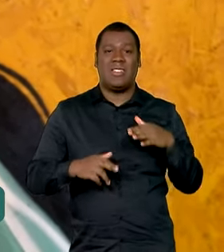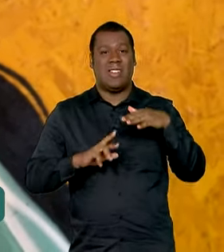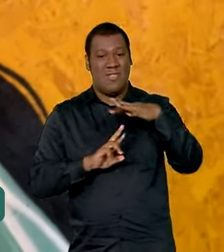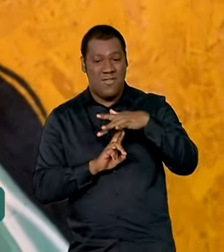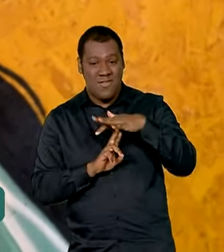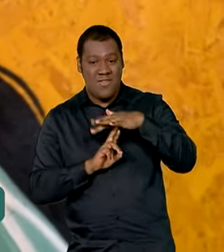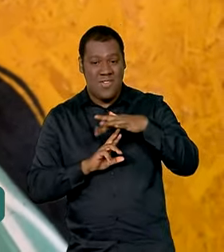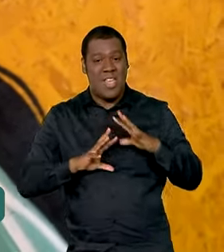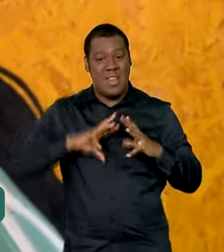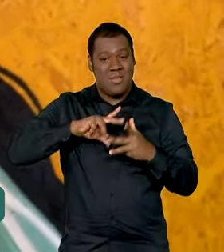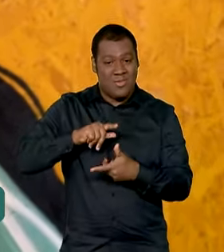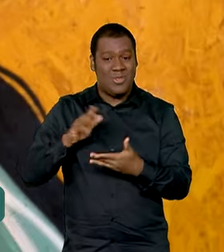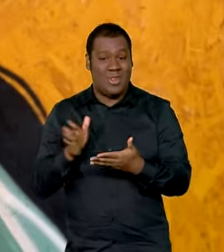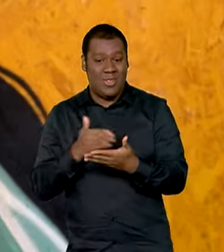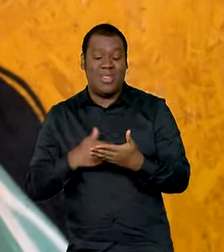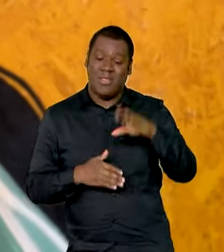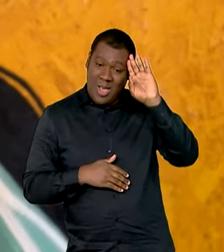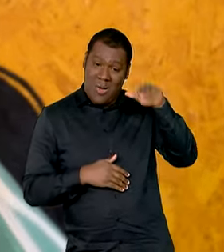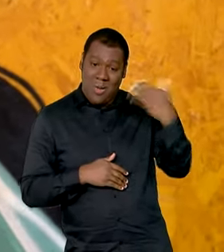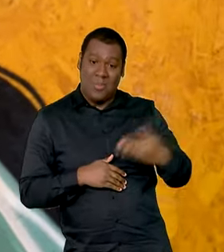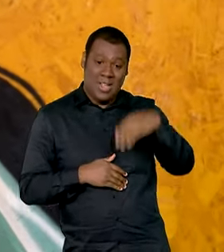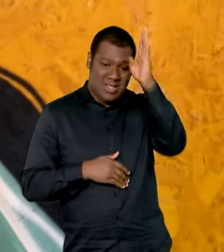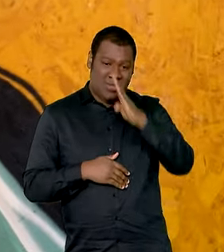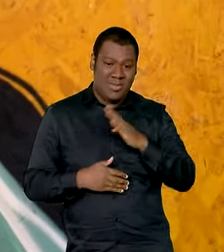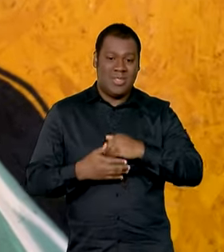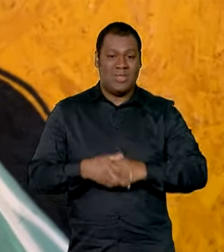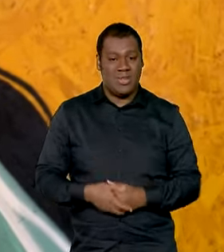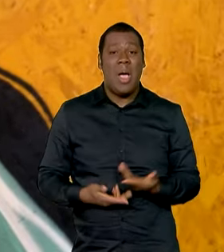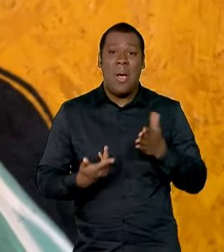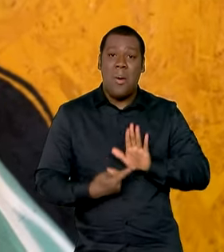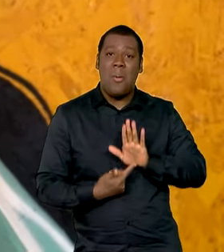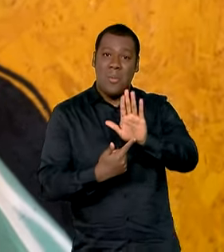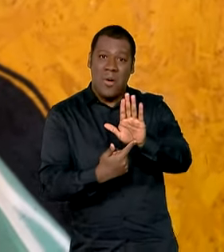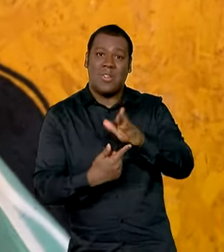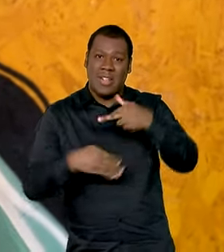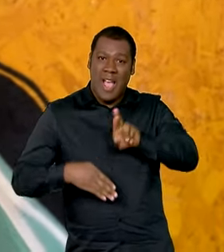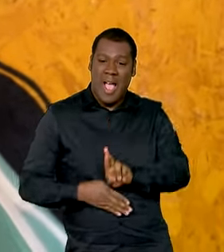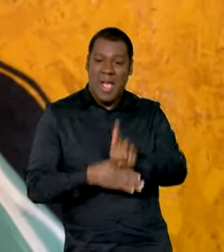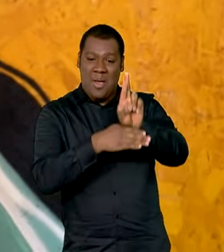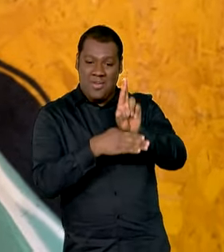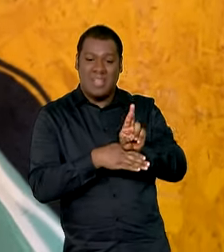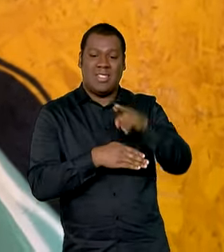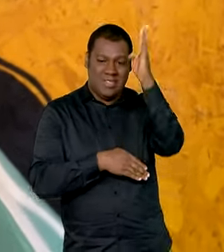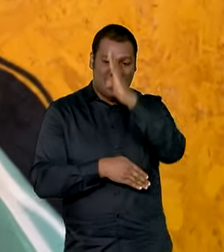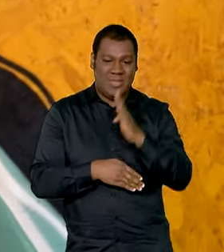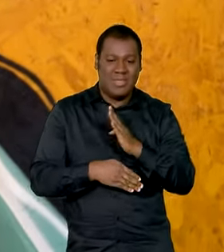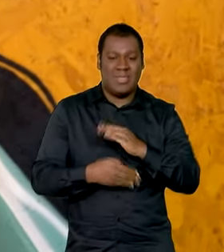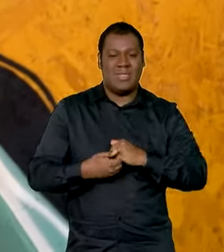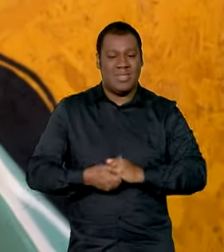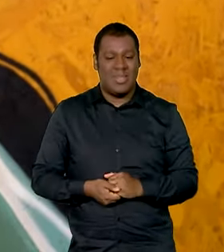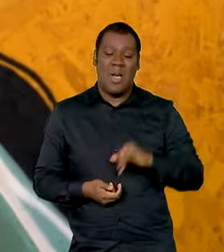aqui presentes para afirmar um espaço e aproveitar bem essa oportunidade, essa plataforma de oportunidades que é essa feira.